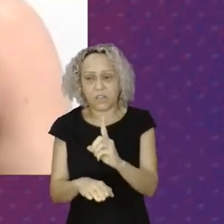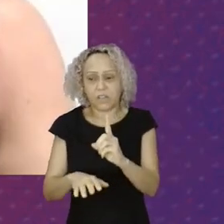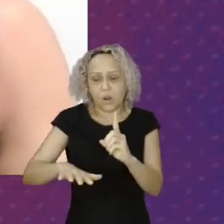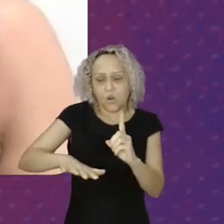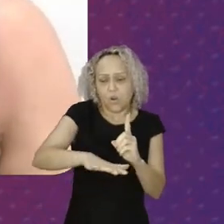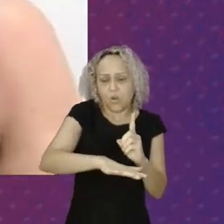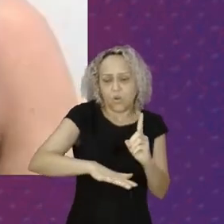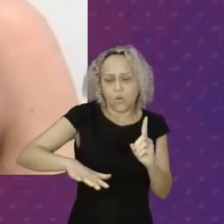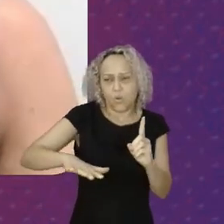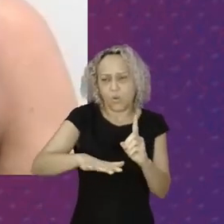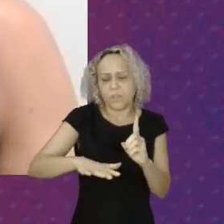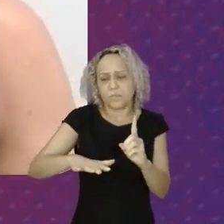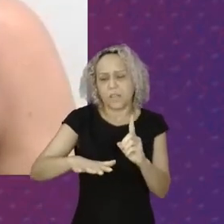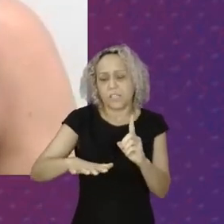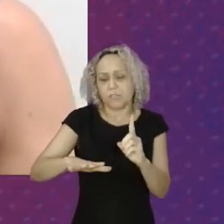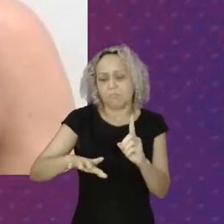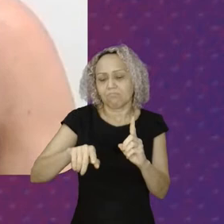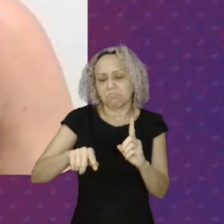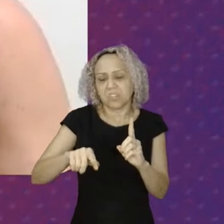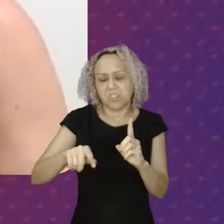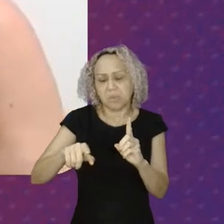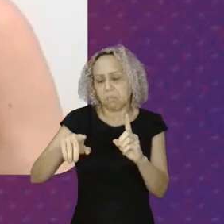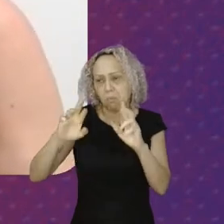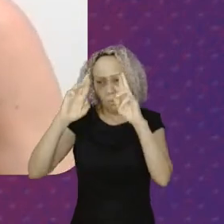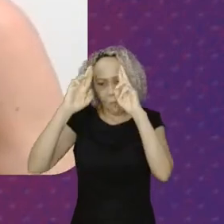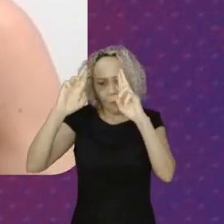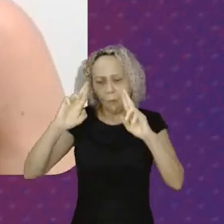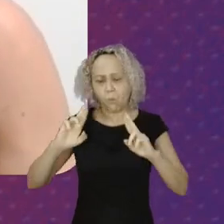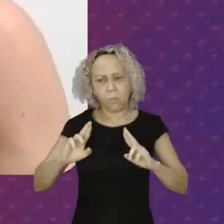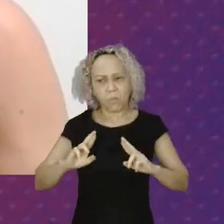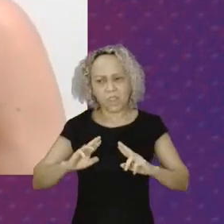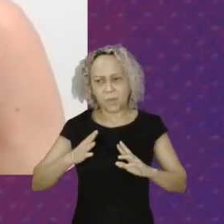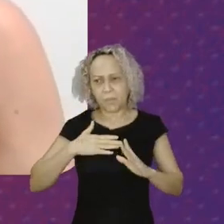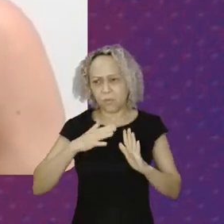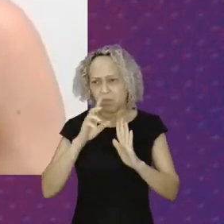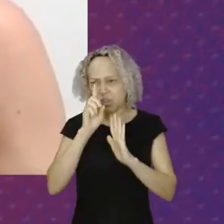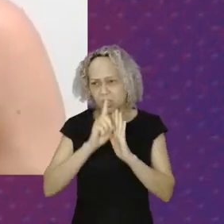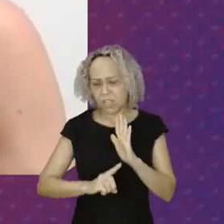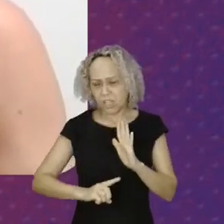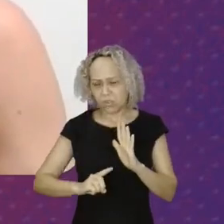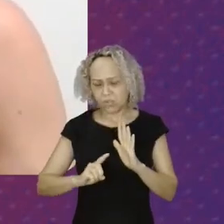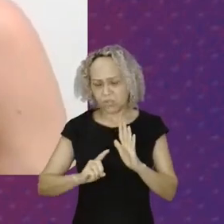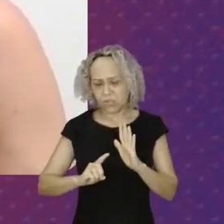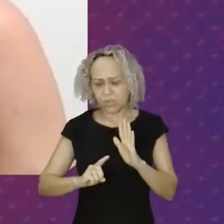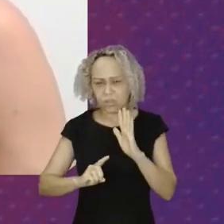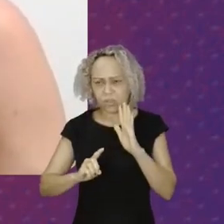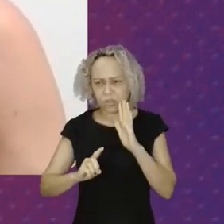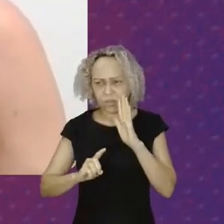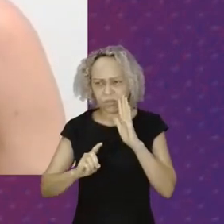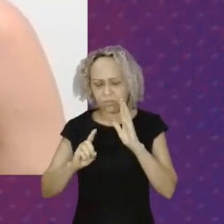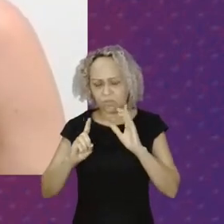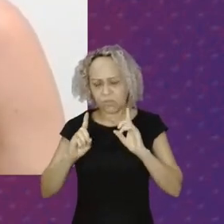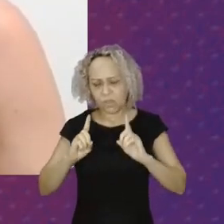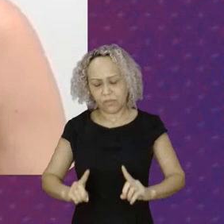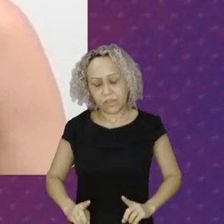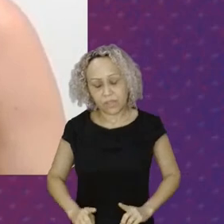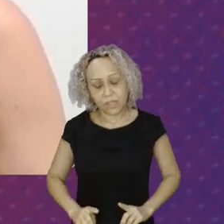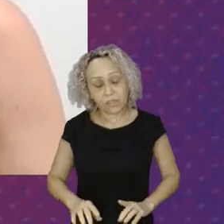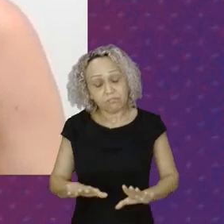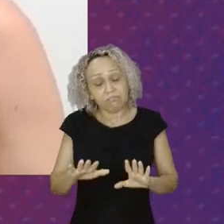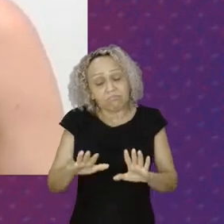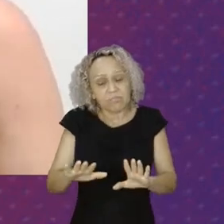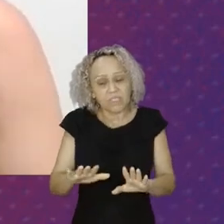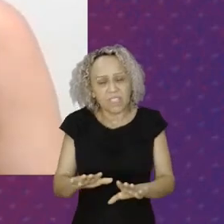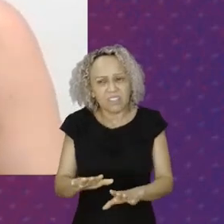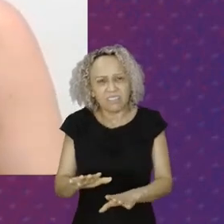para enfrentar barreiras internas, despender uma grande energia